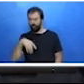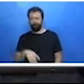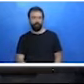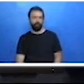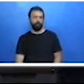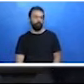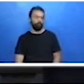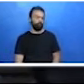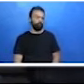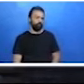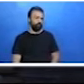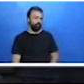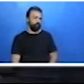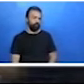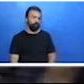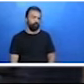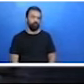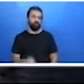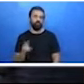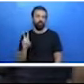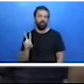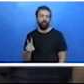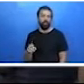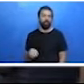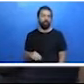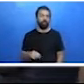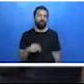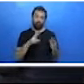fraca. 2. Leia